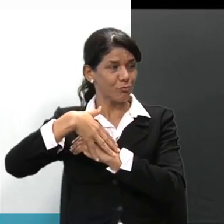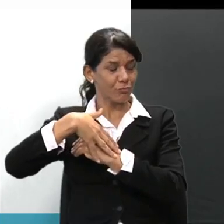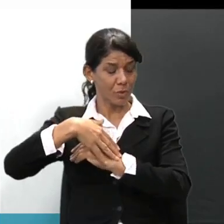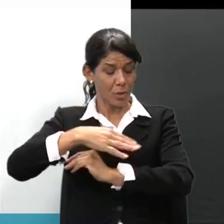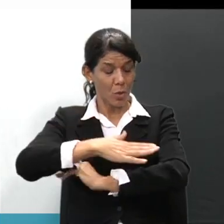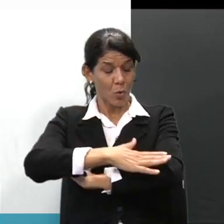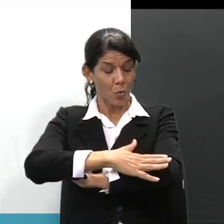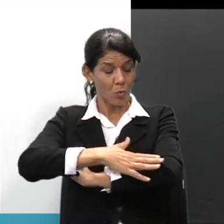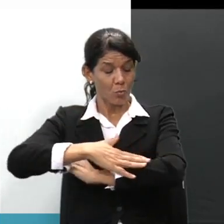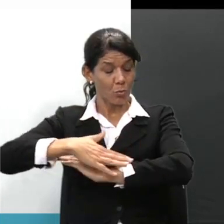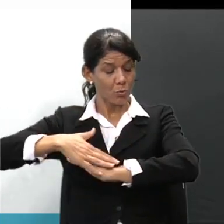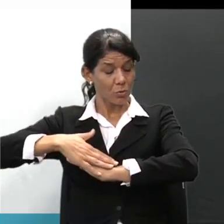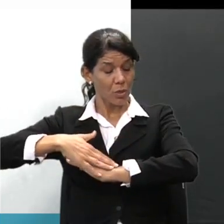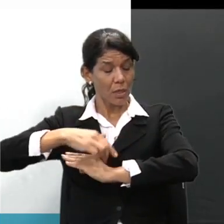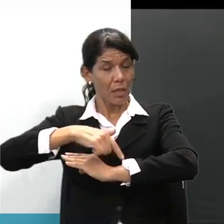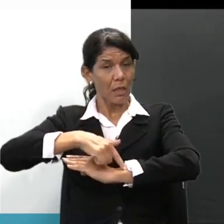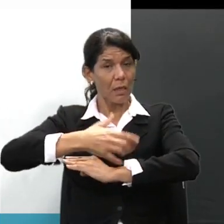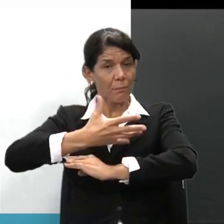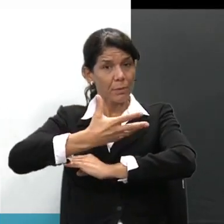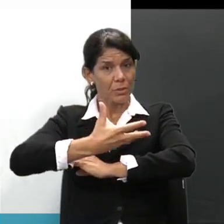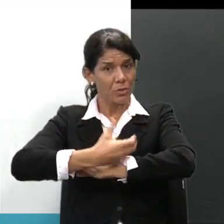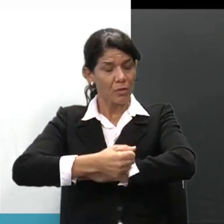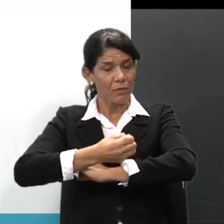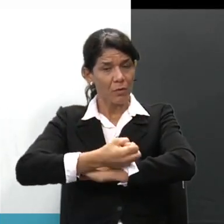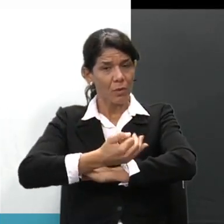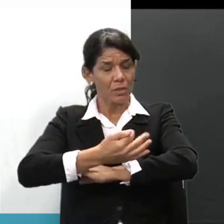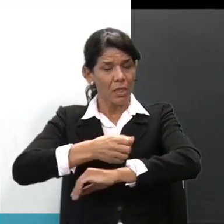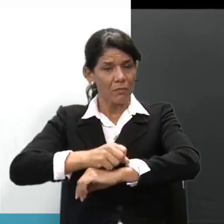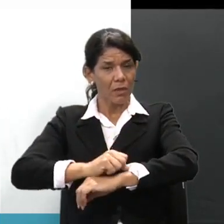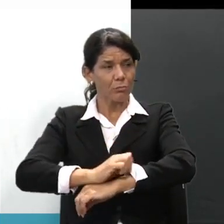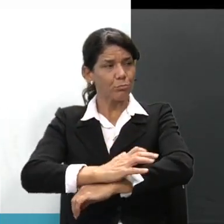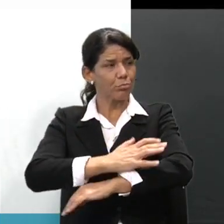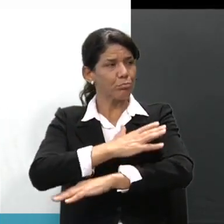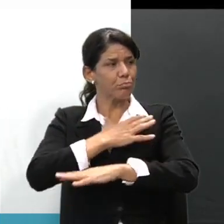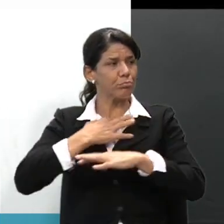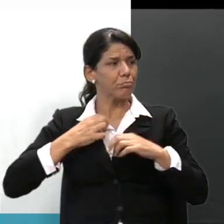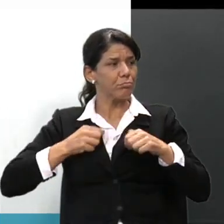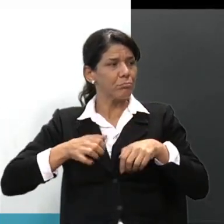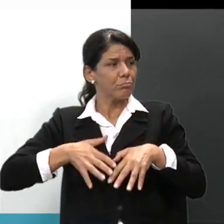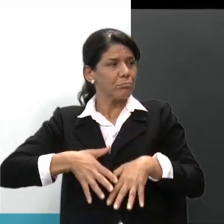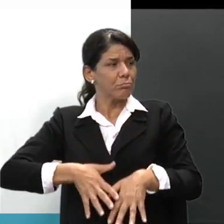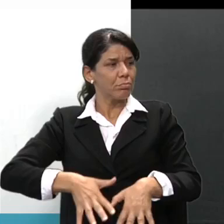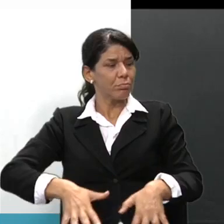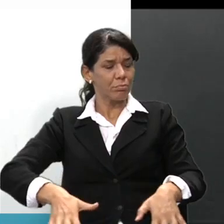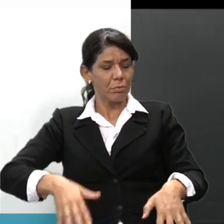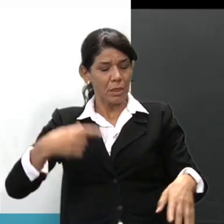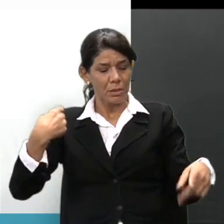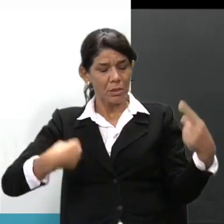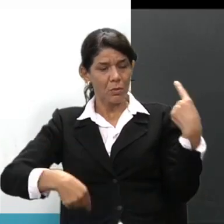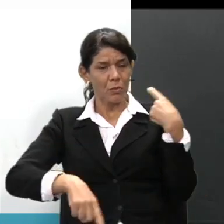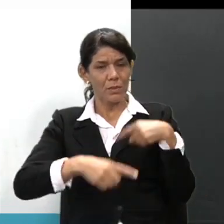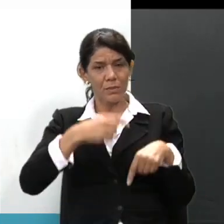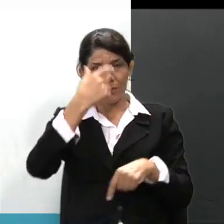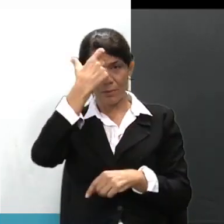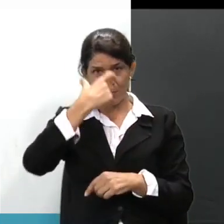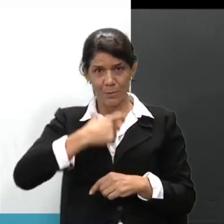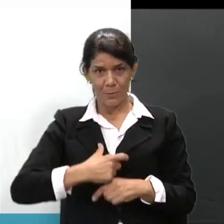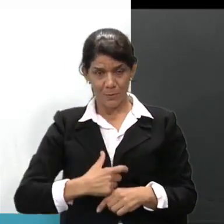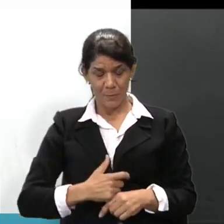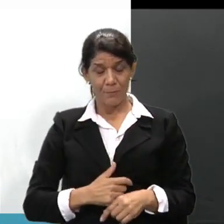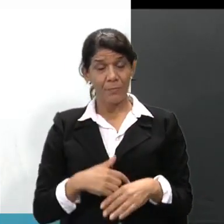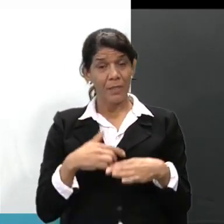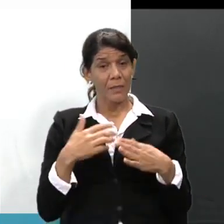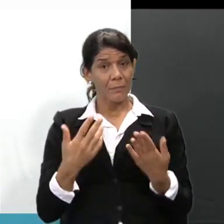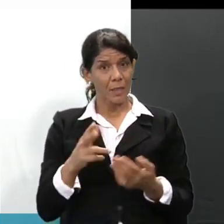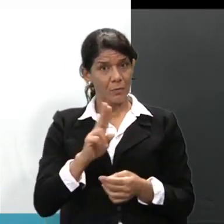vai absorver a quantidade e vai distribuir no sistema circulatório do paciente. Para